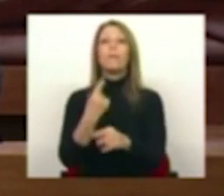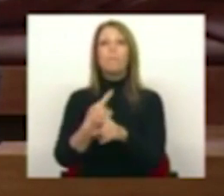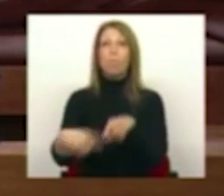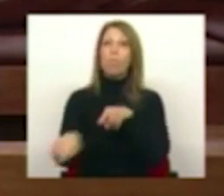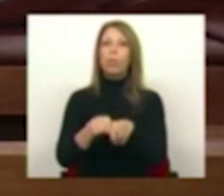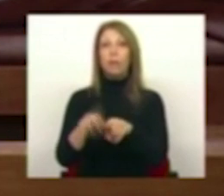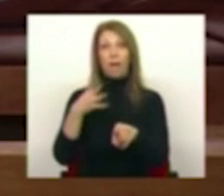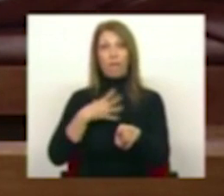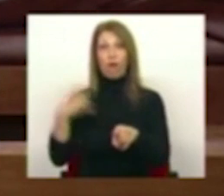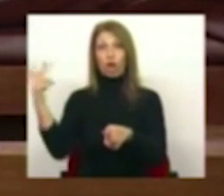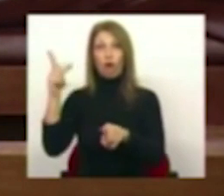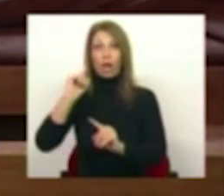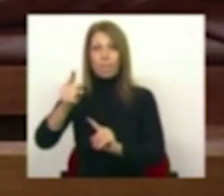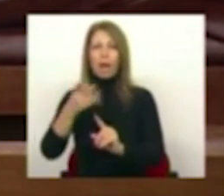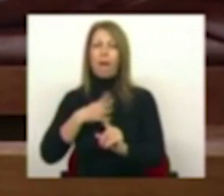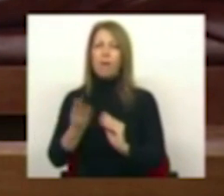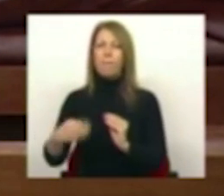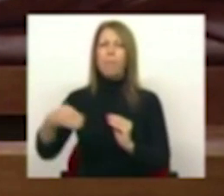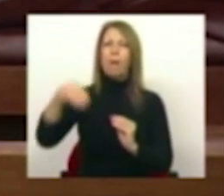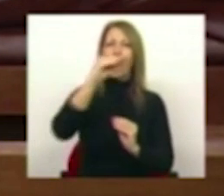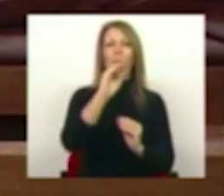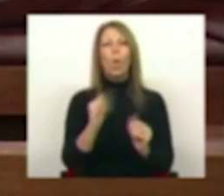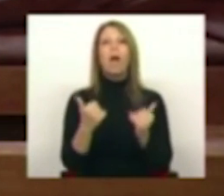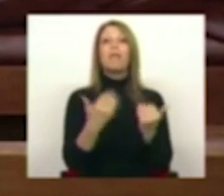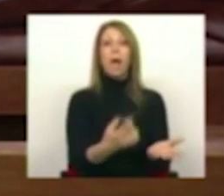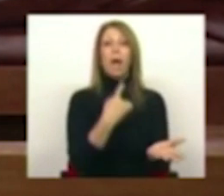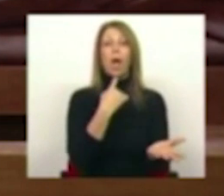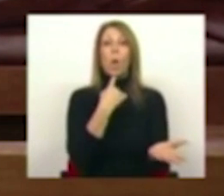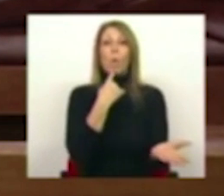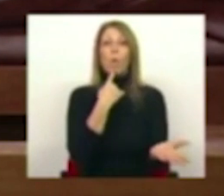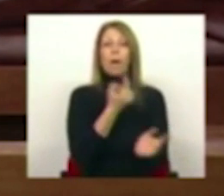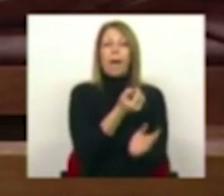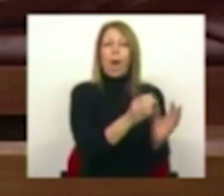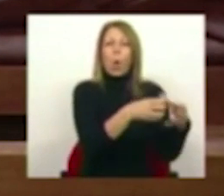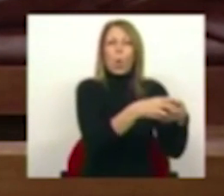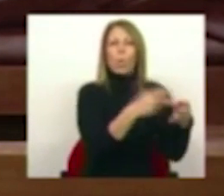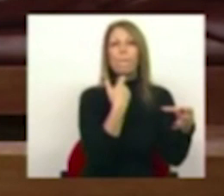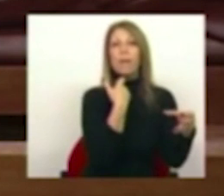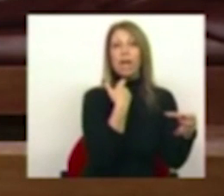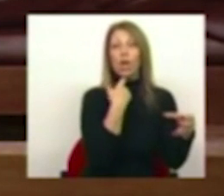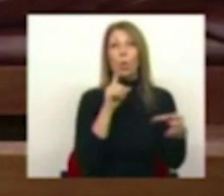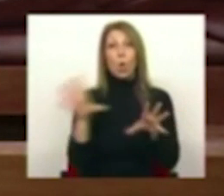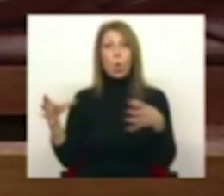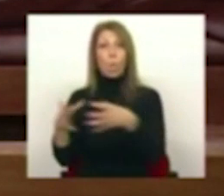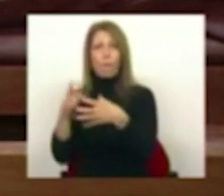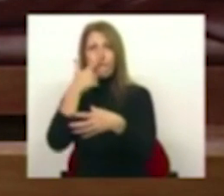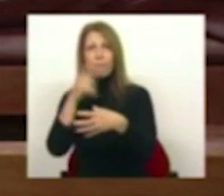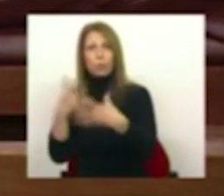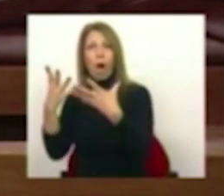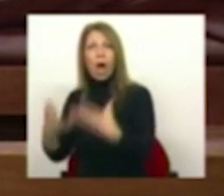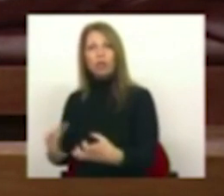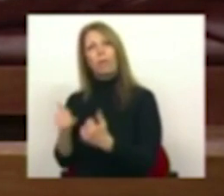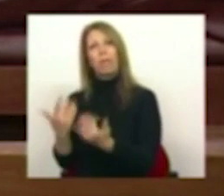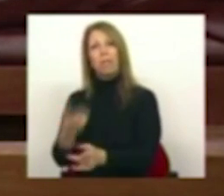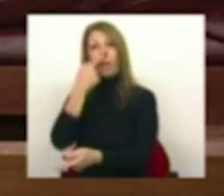da Troika, de dar muito a pouco, a poucos e pouco a todos os outros. Mas, Senhor Presidente,